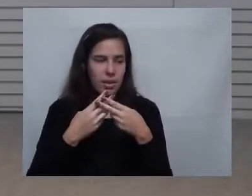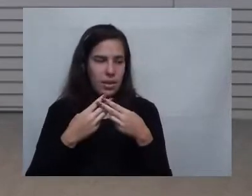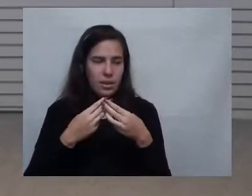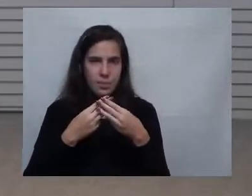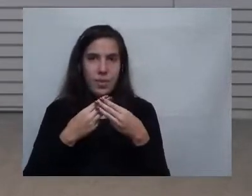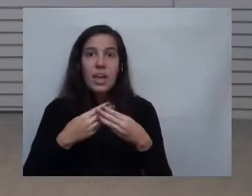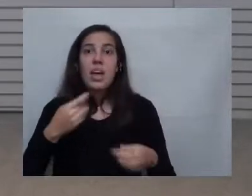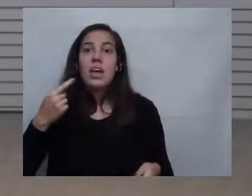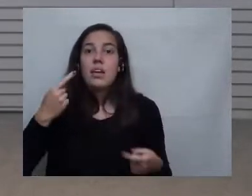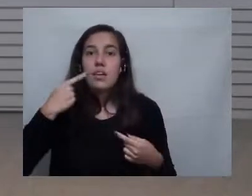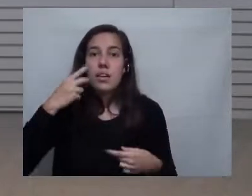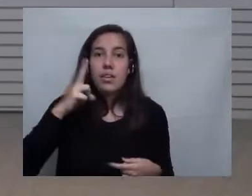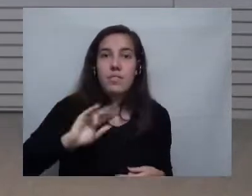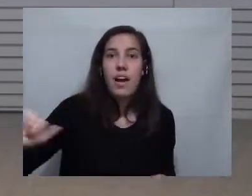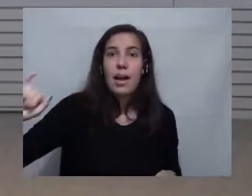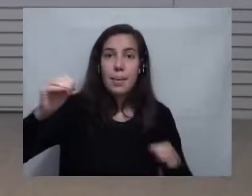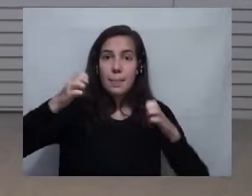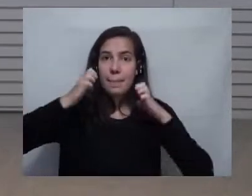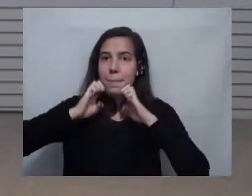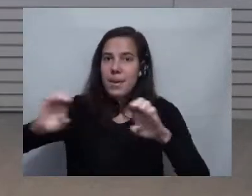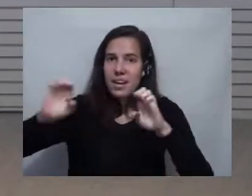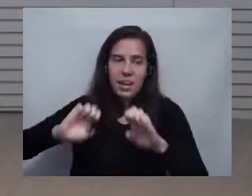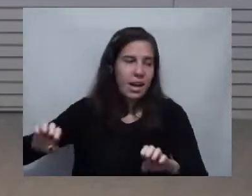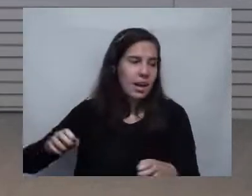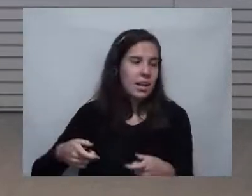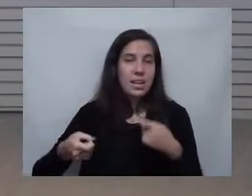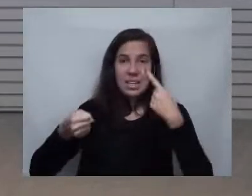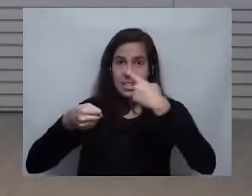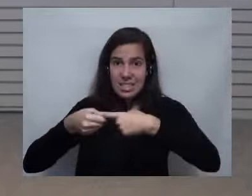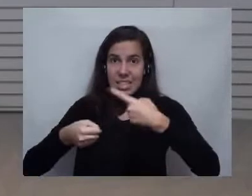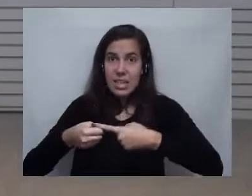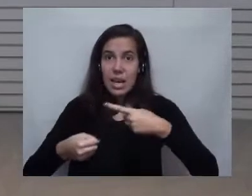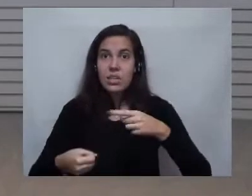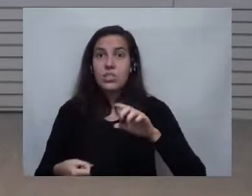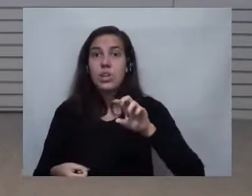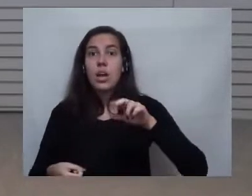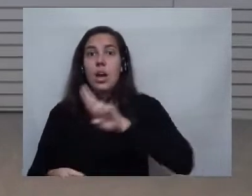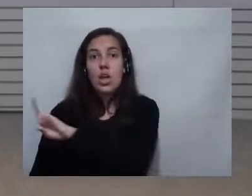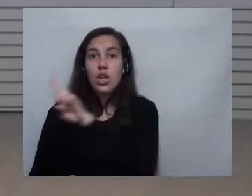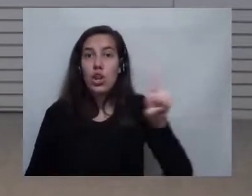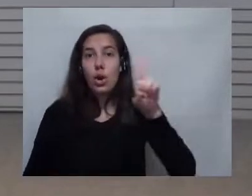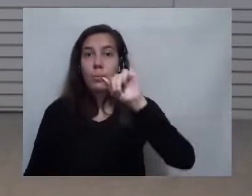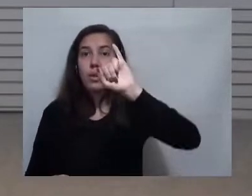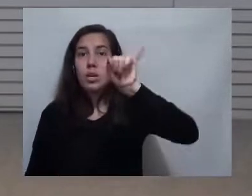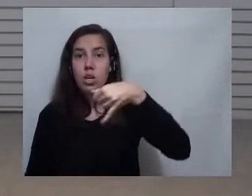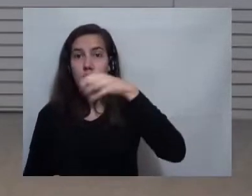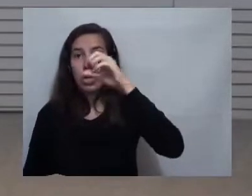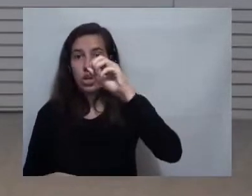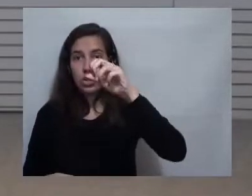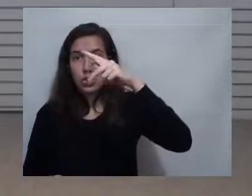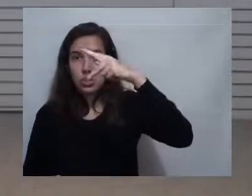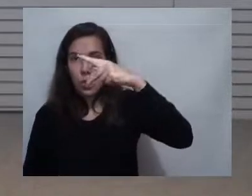tu vai para jupi e talvez você se lembre Joop taças nínive Jonas